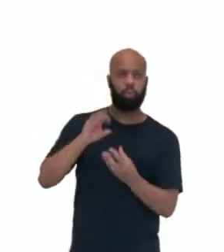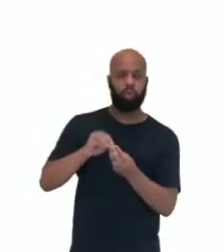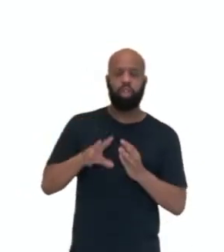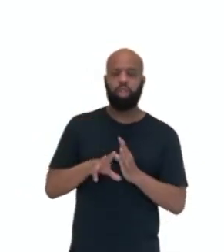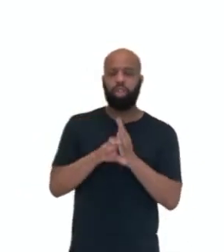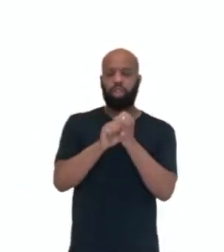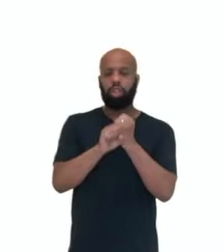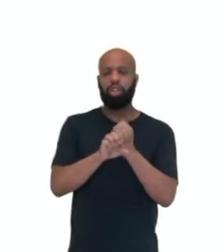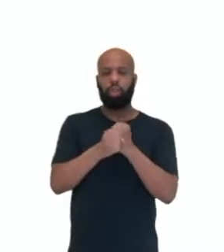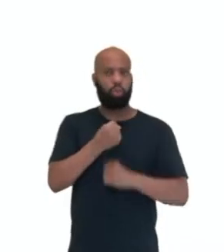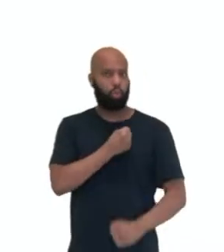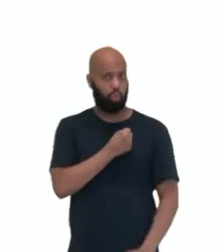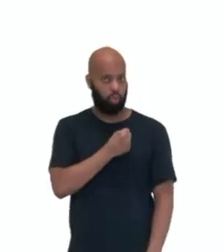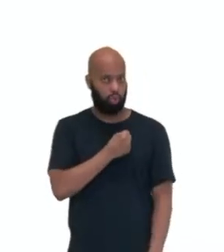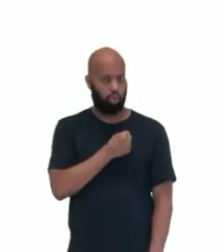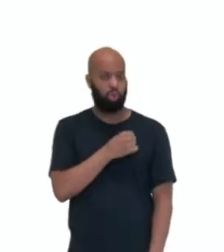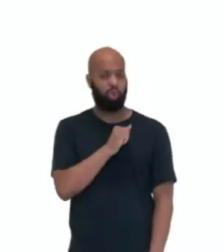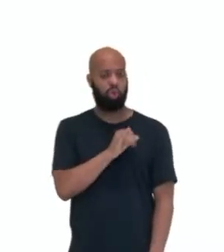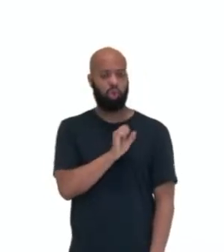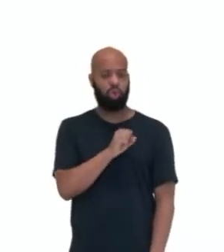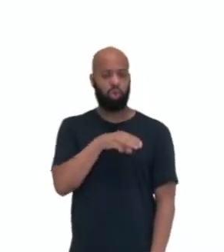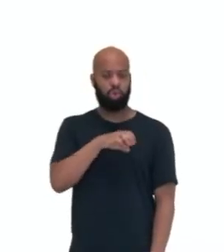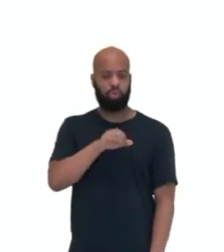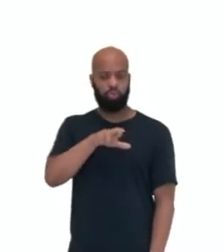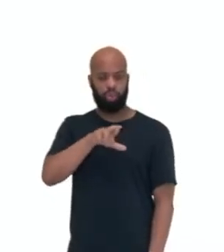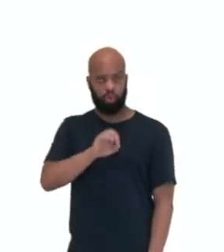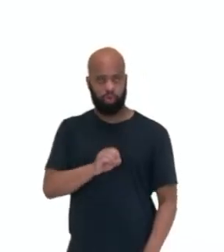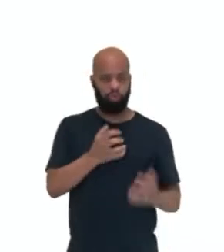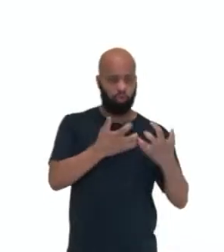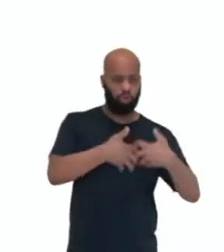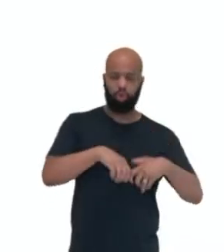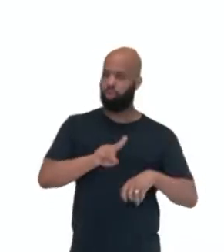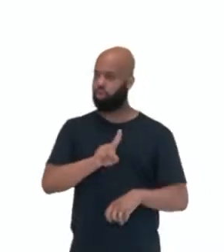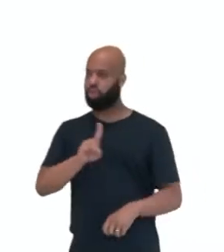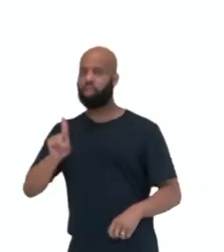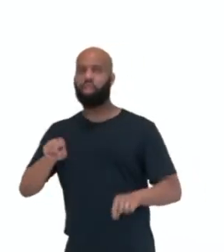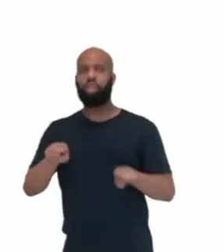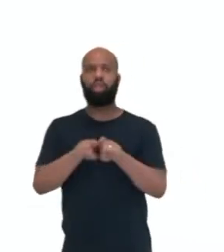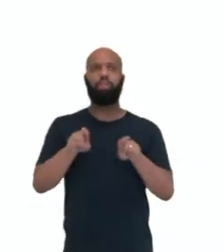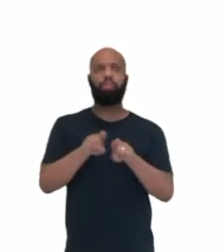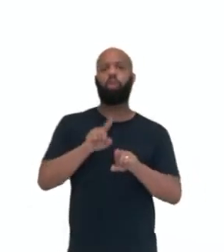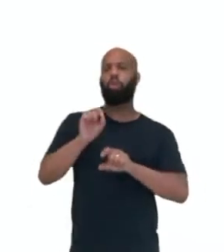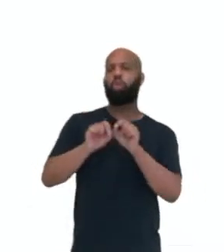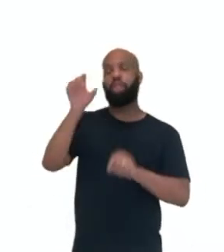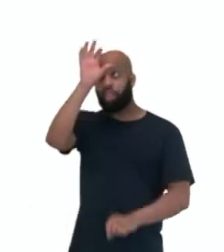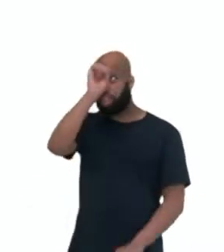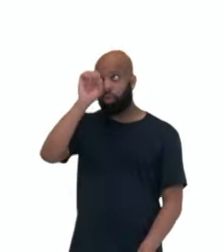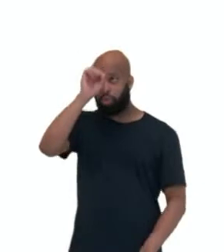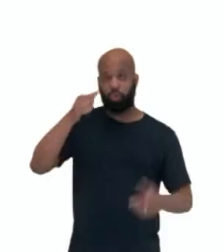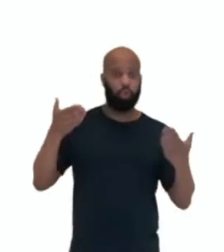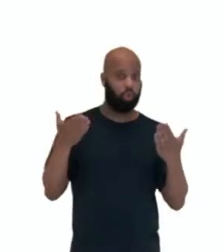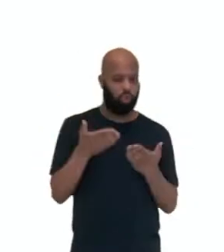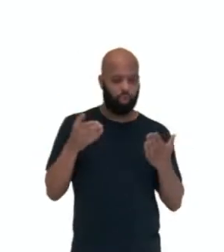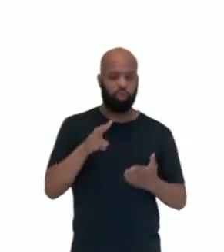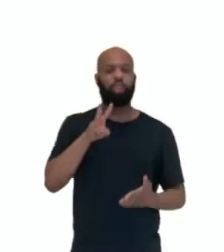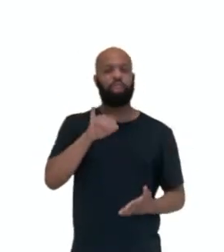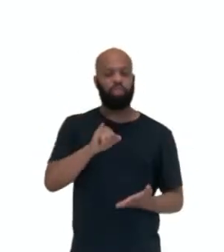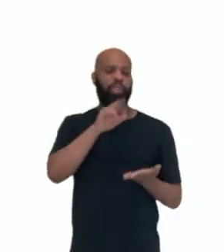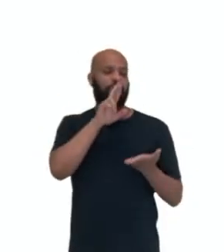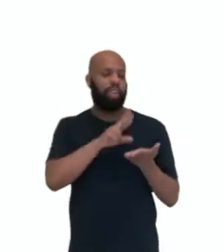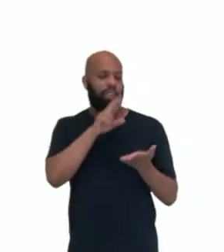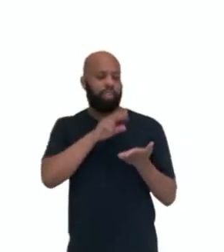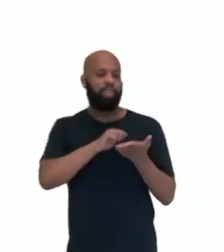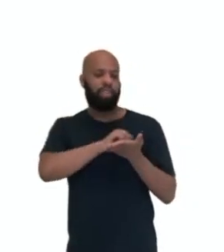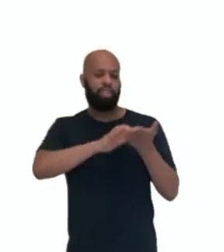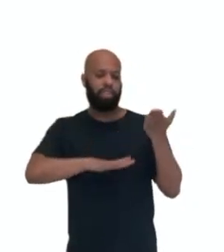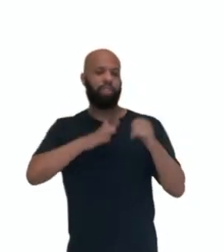isômeros opticamente ativos e inativos, praticar todo o conhecimento que iremos construir